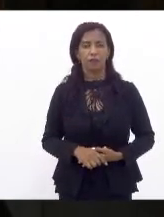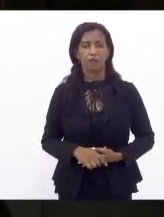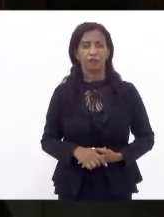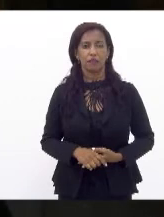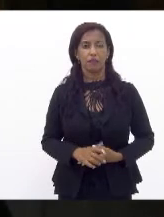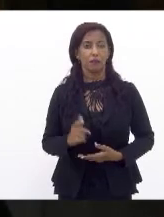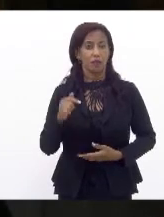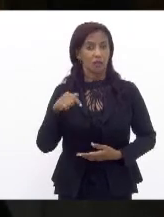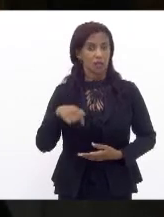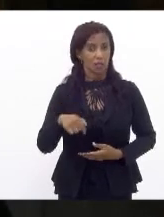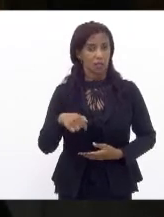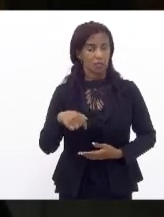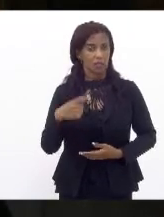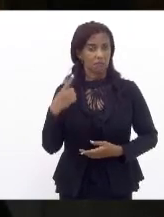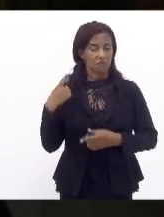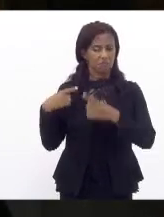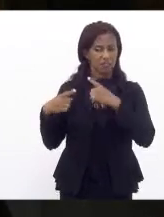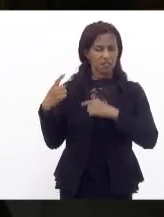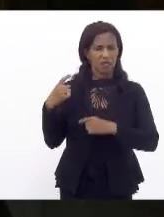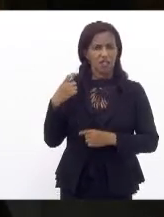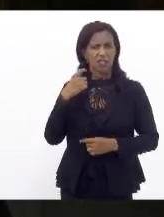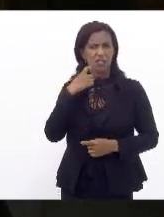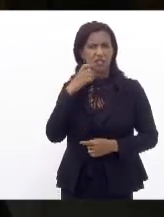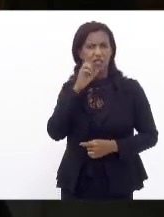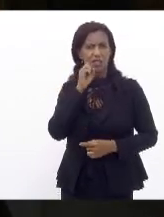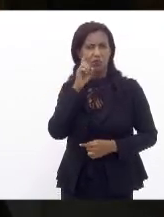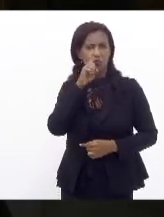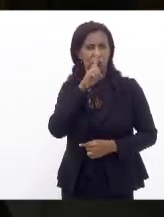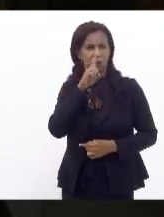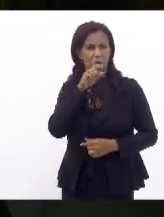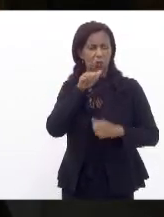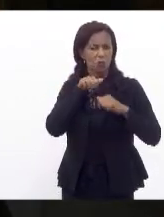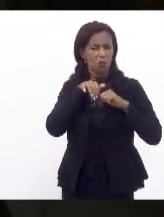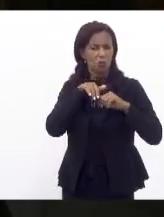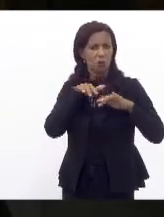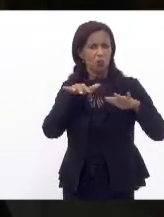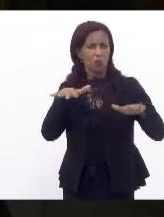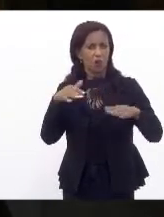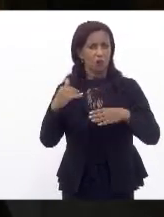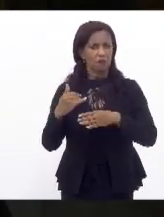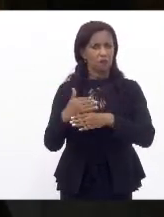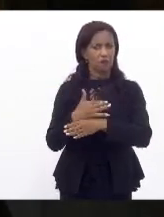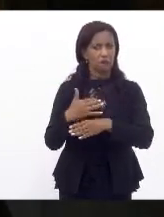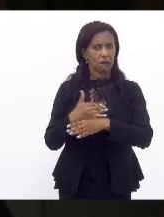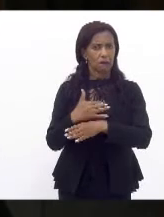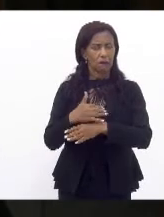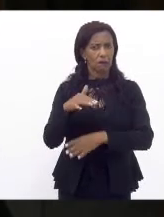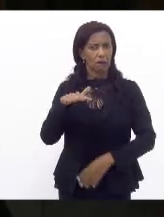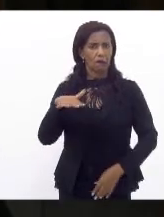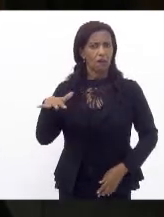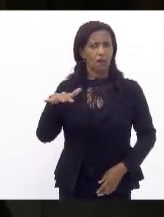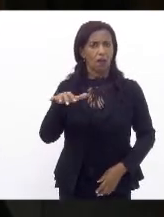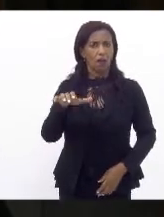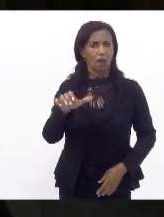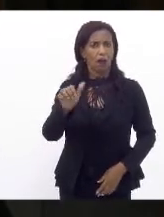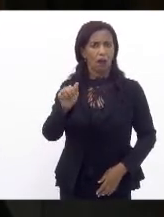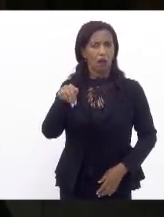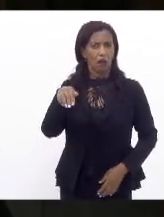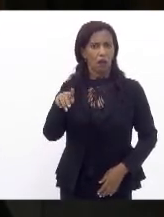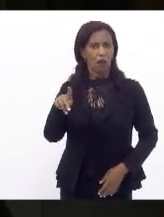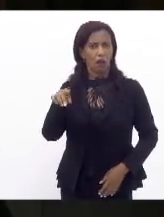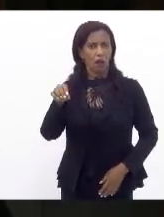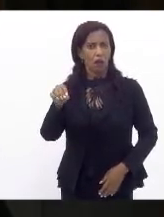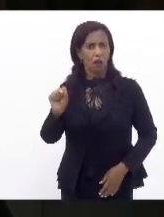Mas nesse fim de semana, o fato que dominou a cidade de Campos e